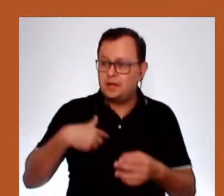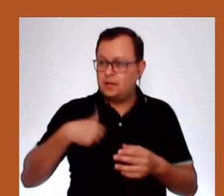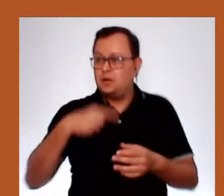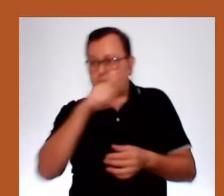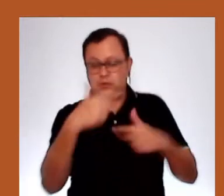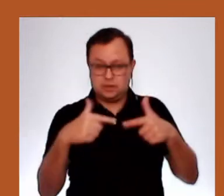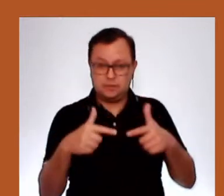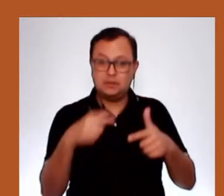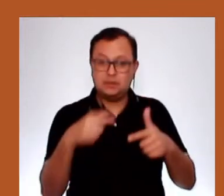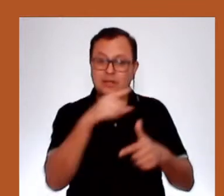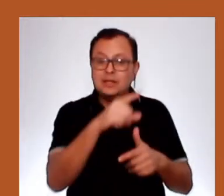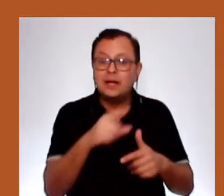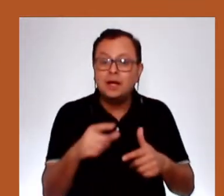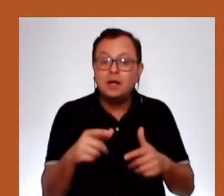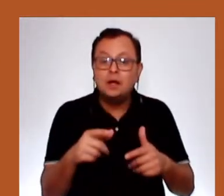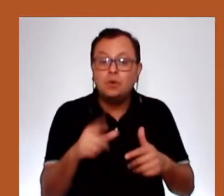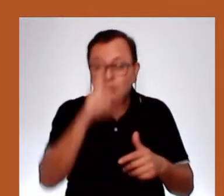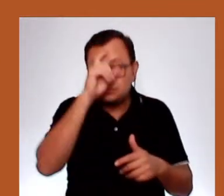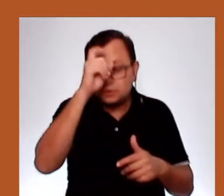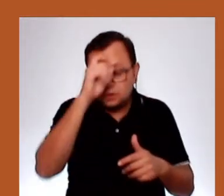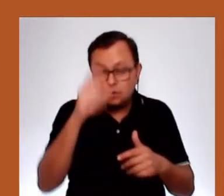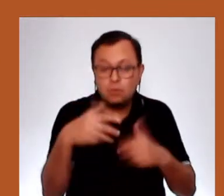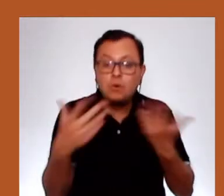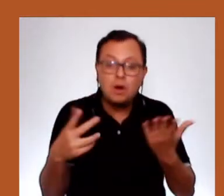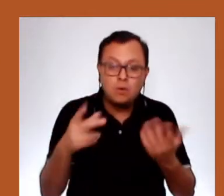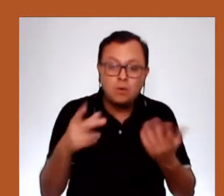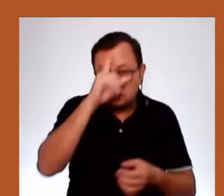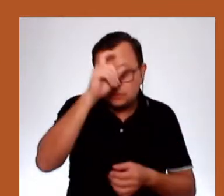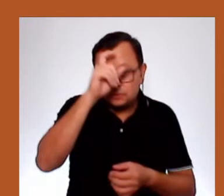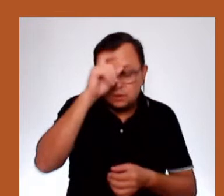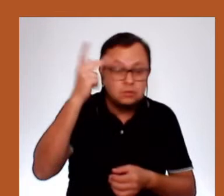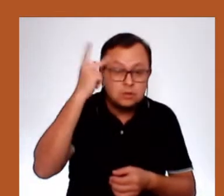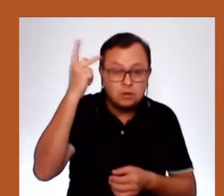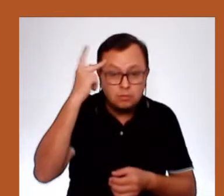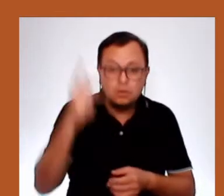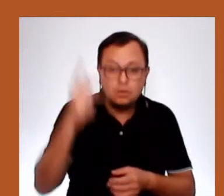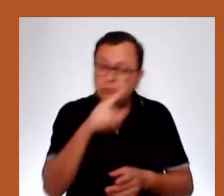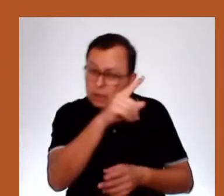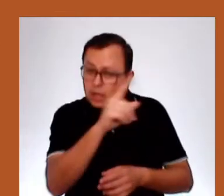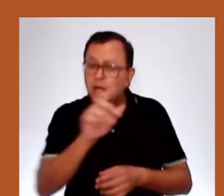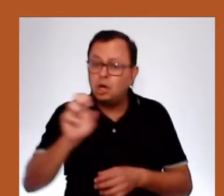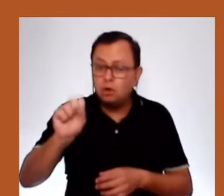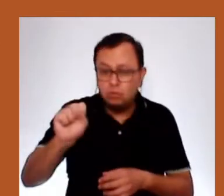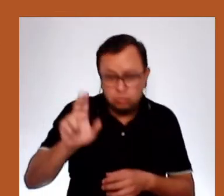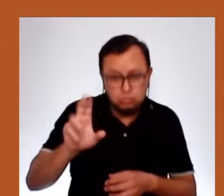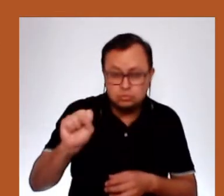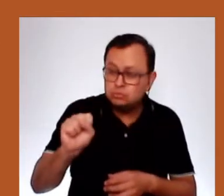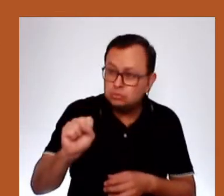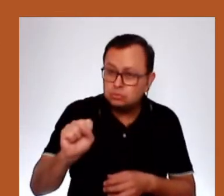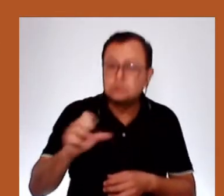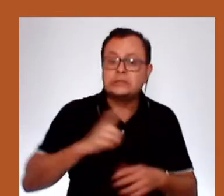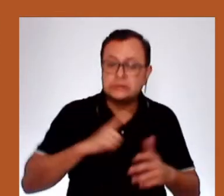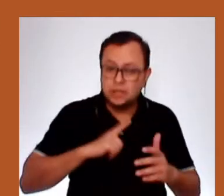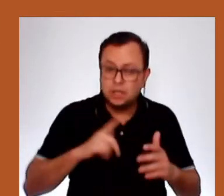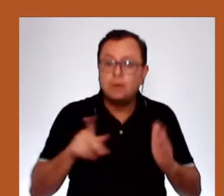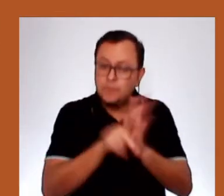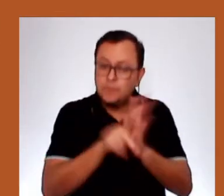comecei. É SUS. E a gente faz ambulatorial e faz domiciliar.